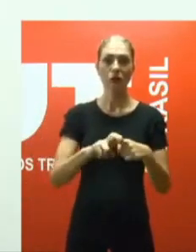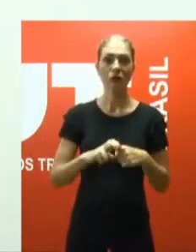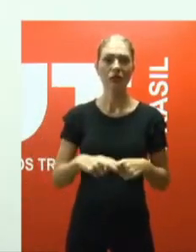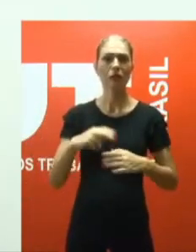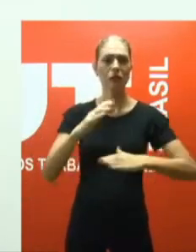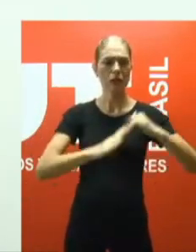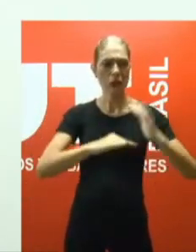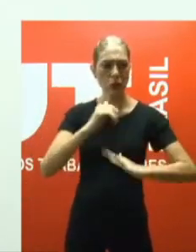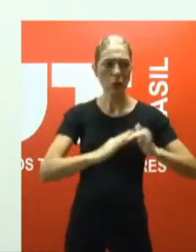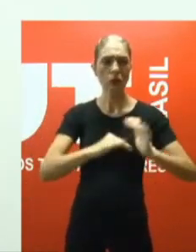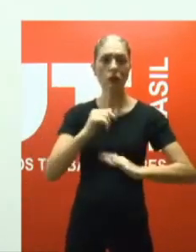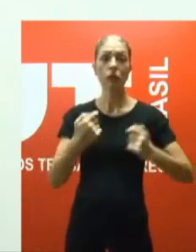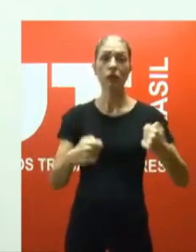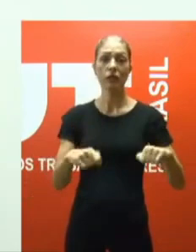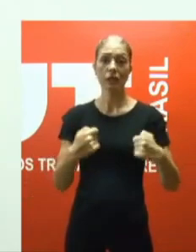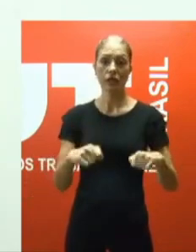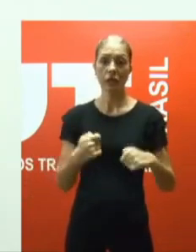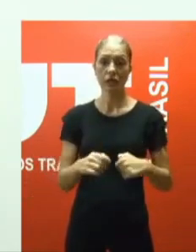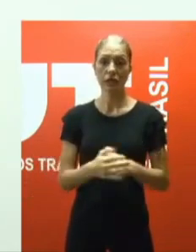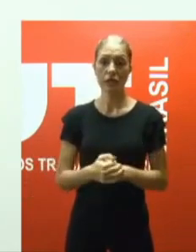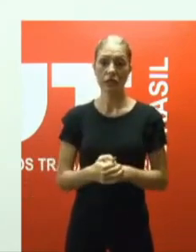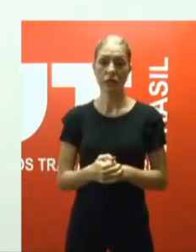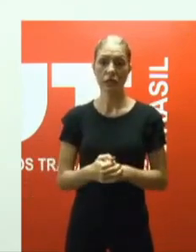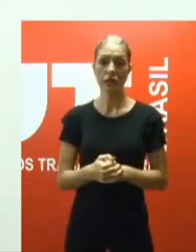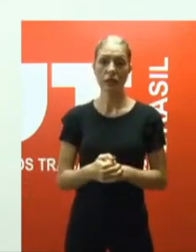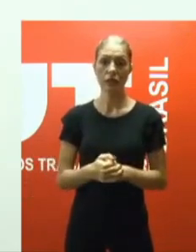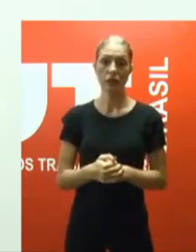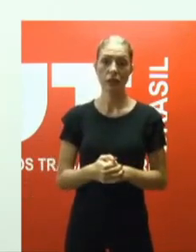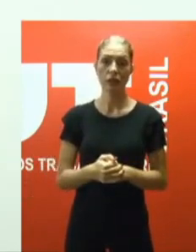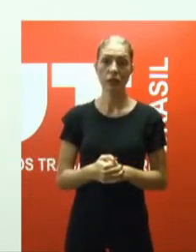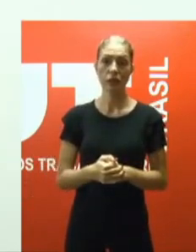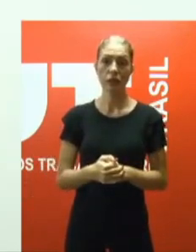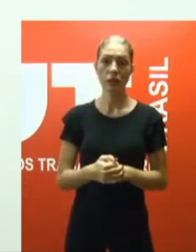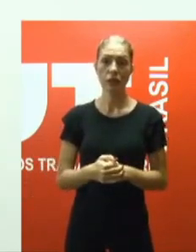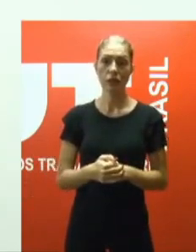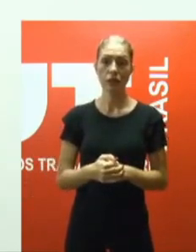construção. Porque se a gente fizer bravata, a gente pode não fazer.